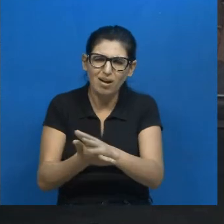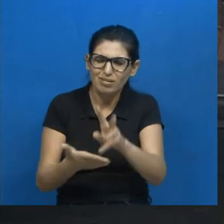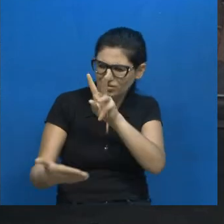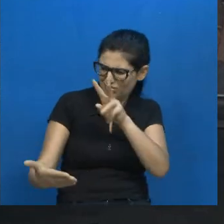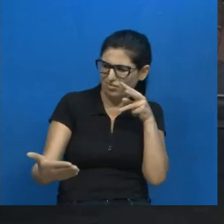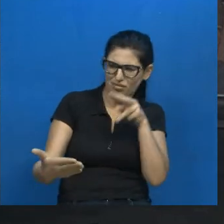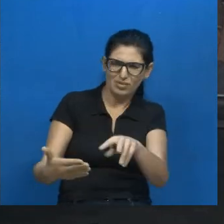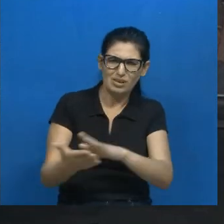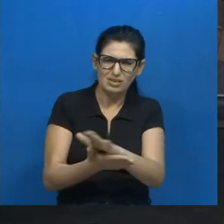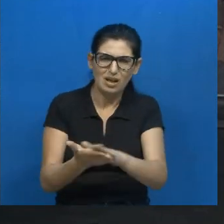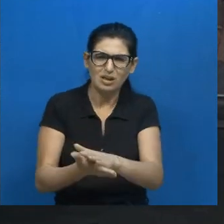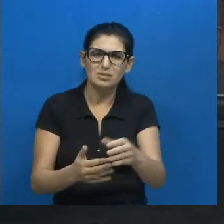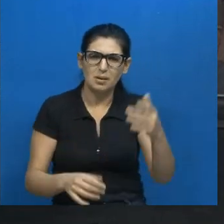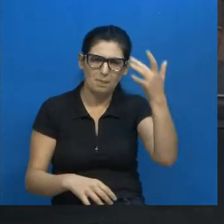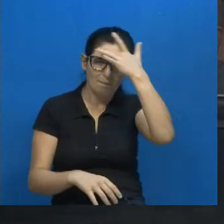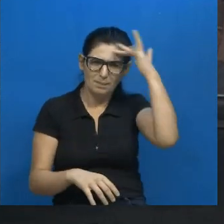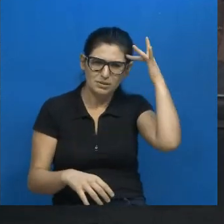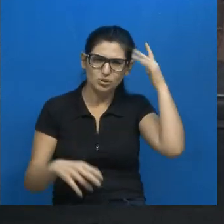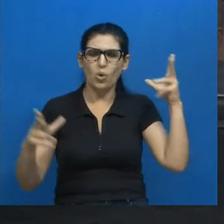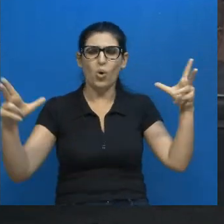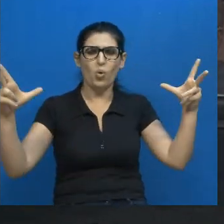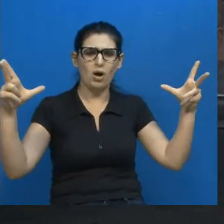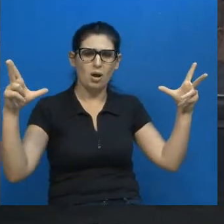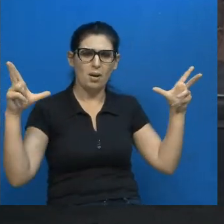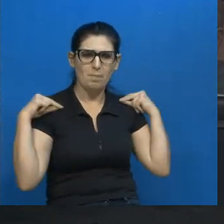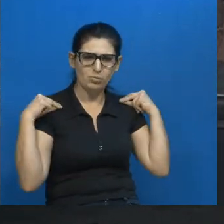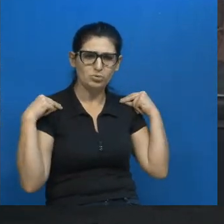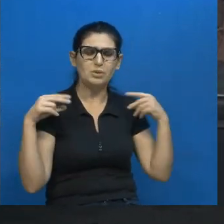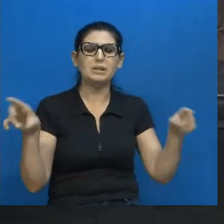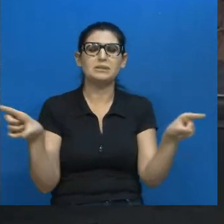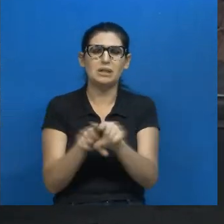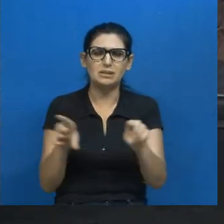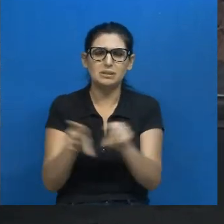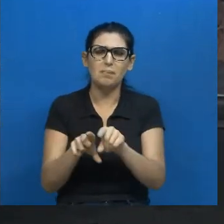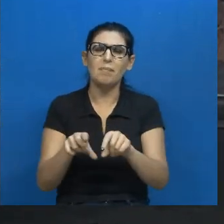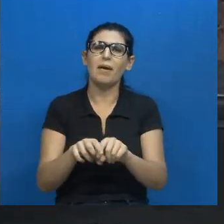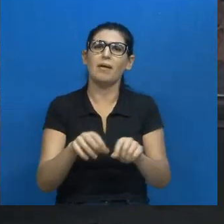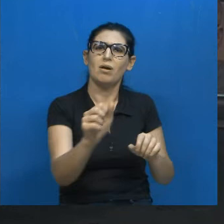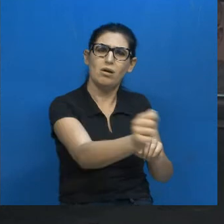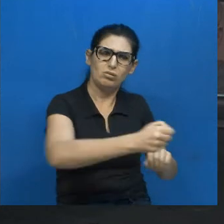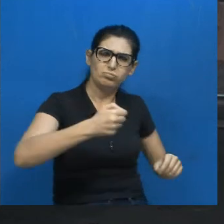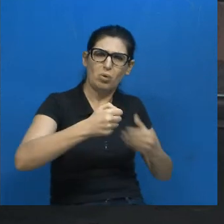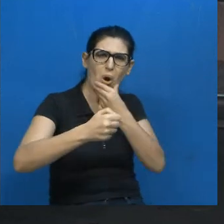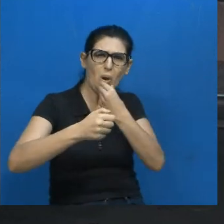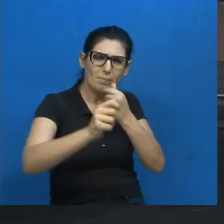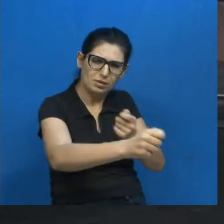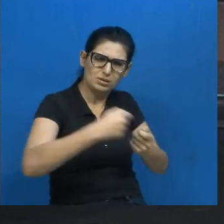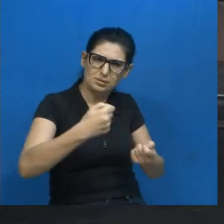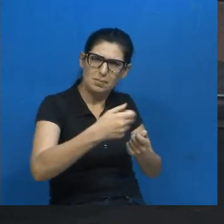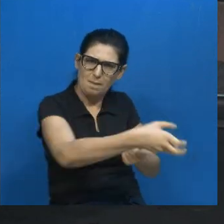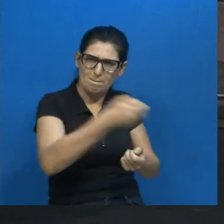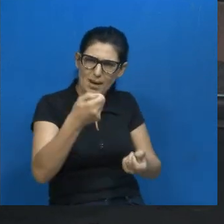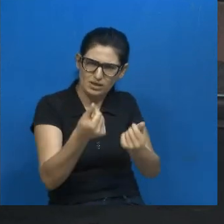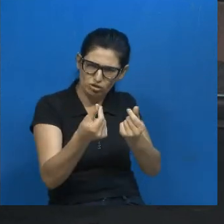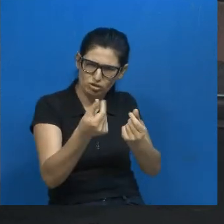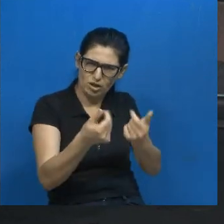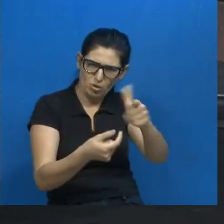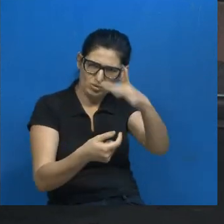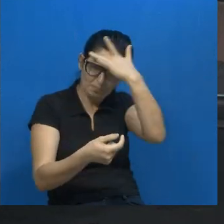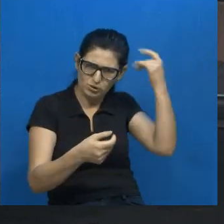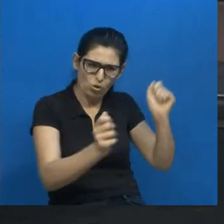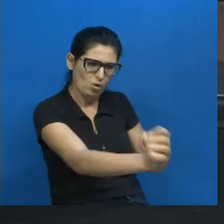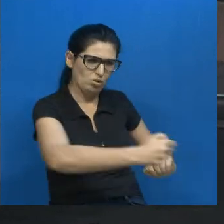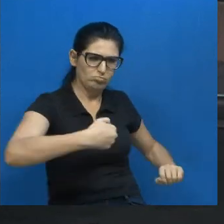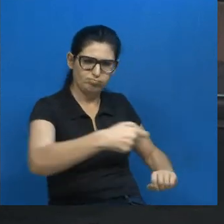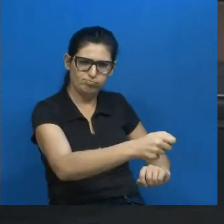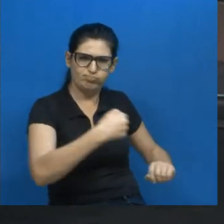seria a dificuldade do trabalhador, motorista e cobrador, com essas alterações aí nas linhas, porque com certeza o trabalhador vai ter as